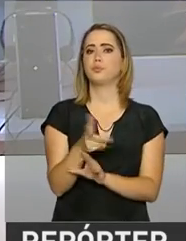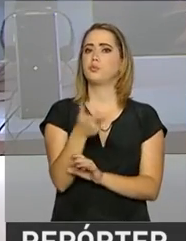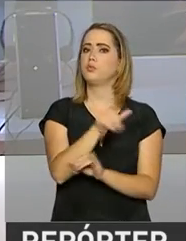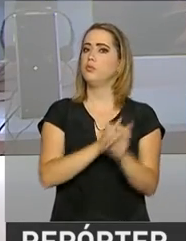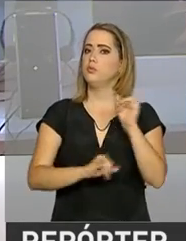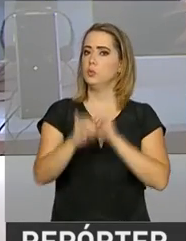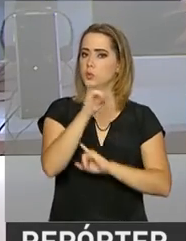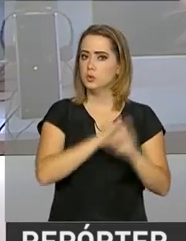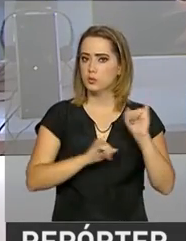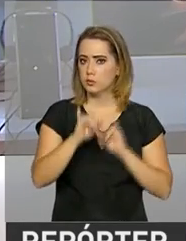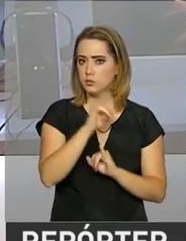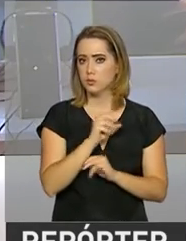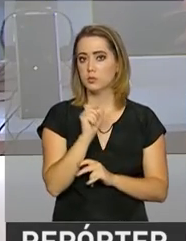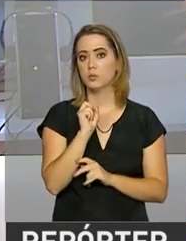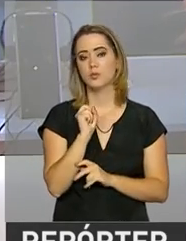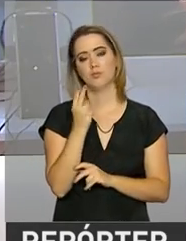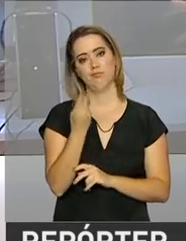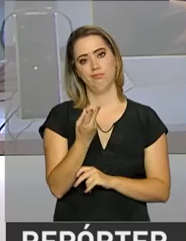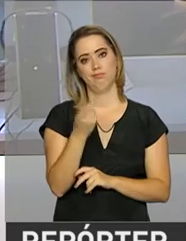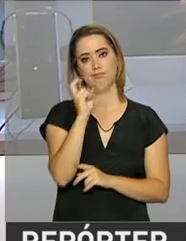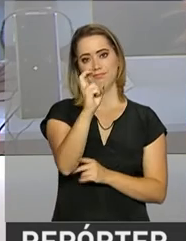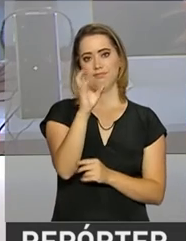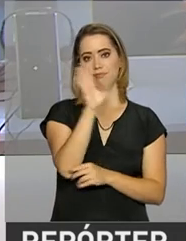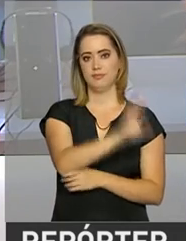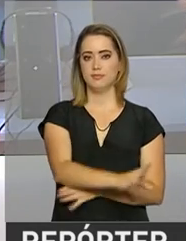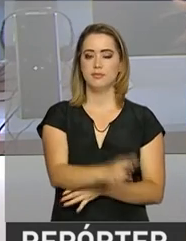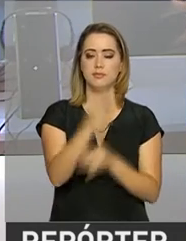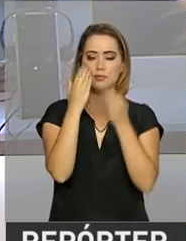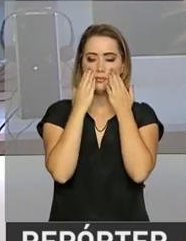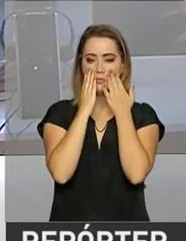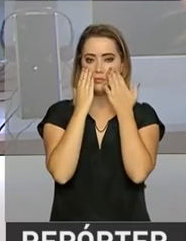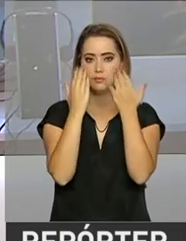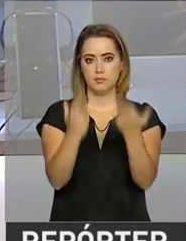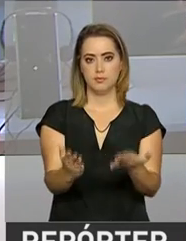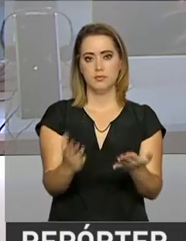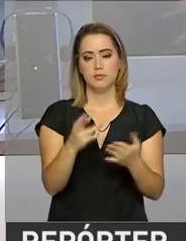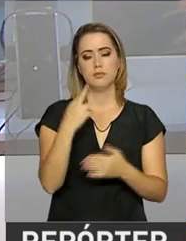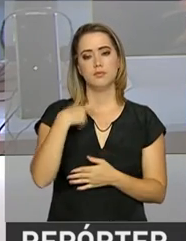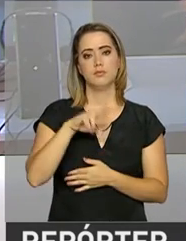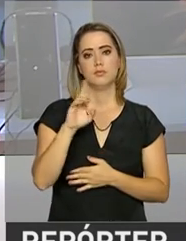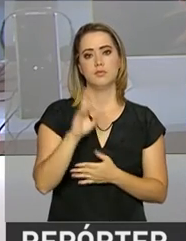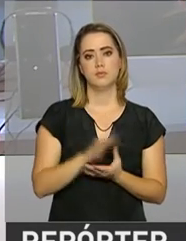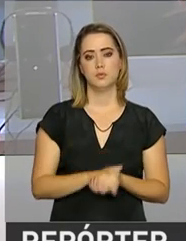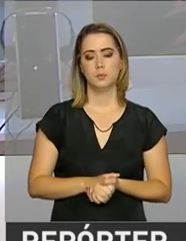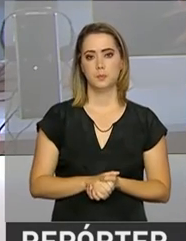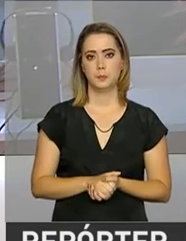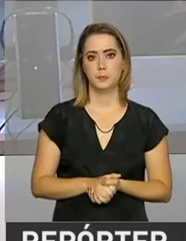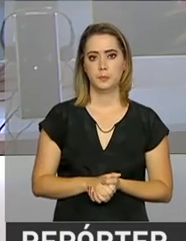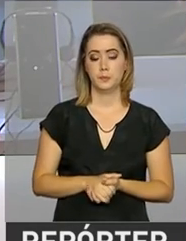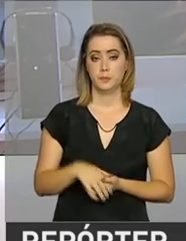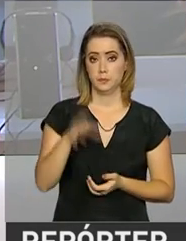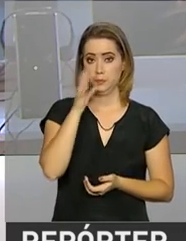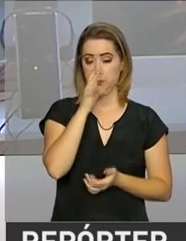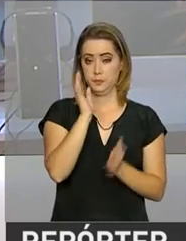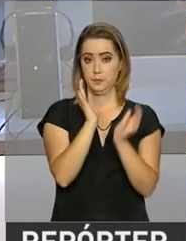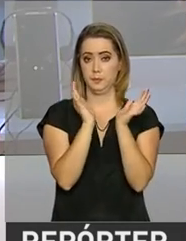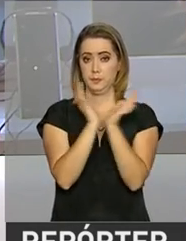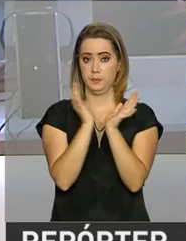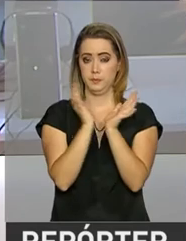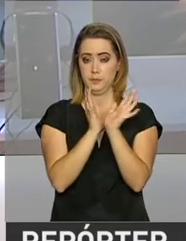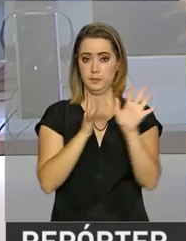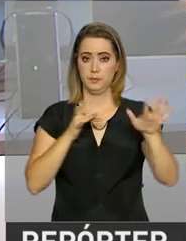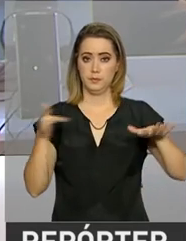voltar a qualquer momento com outras informações ou às cinco da tarde na próxima edição do repórter ele br acompanha as novidades